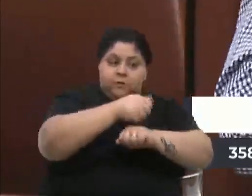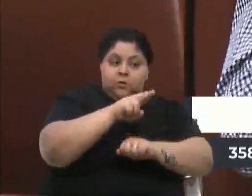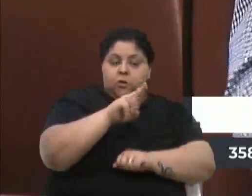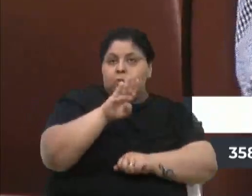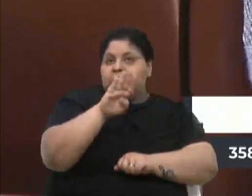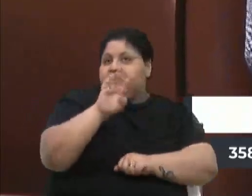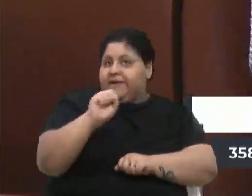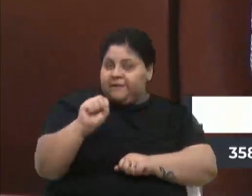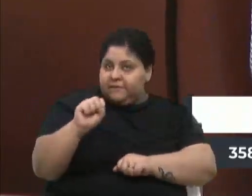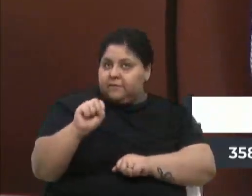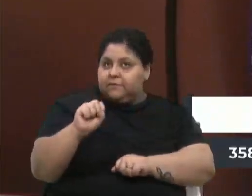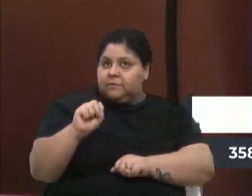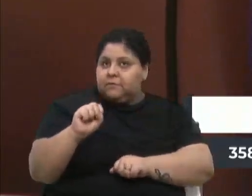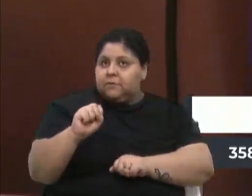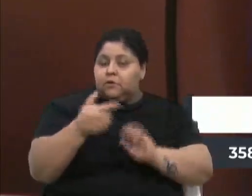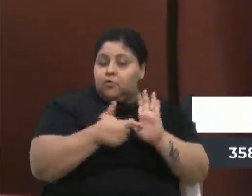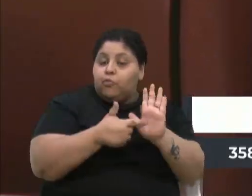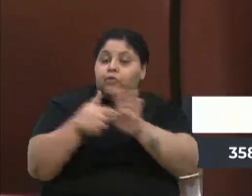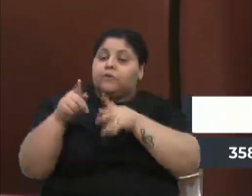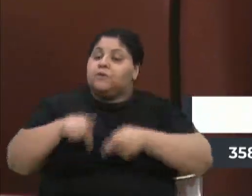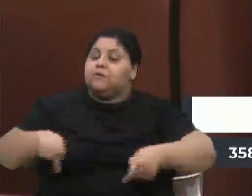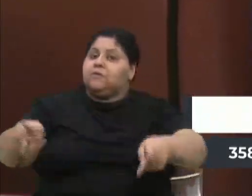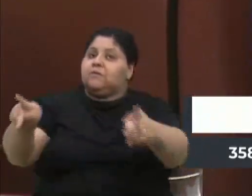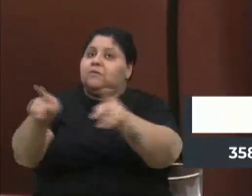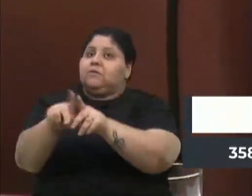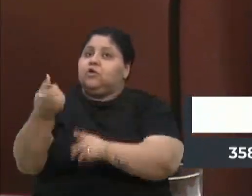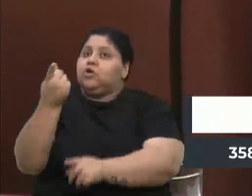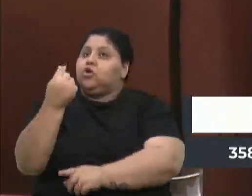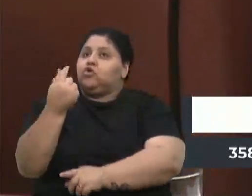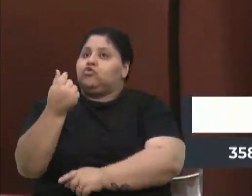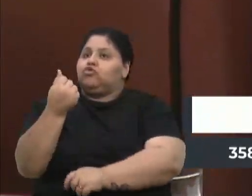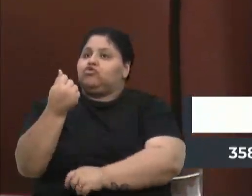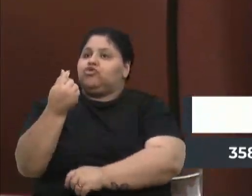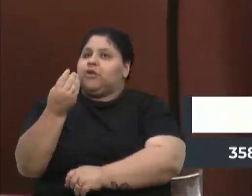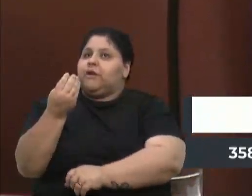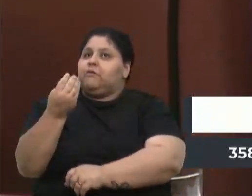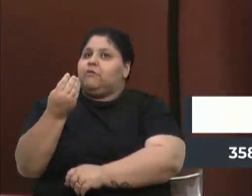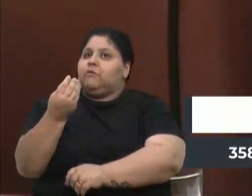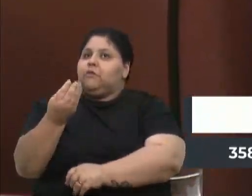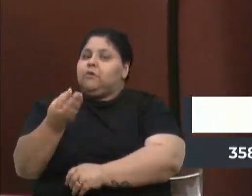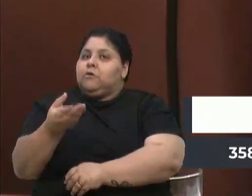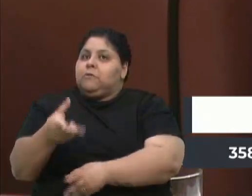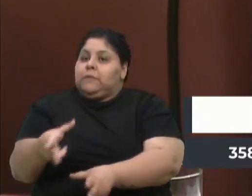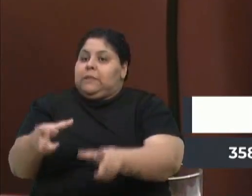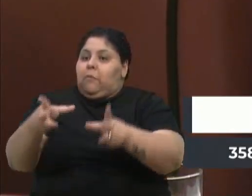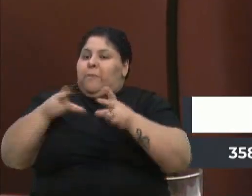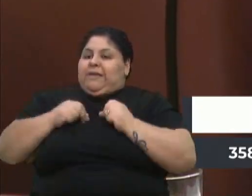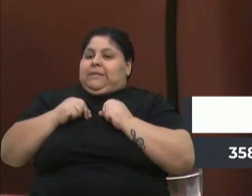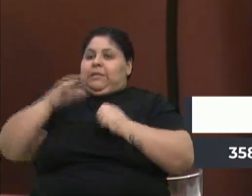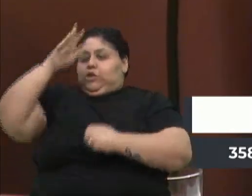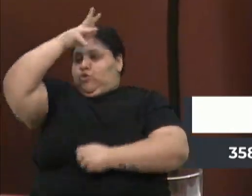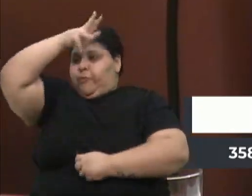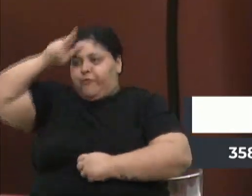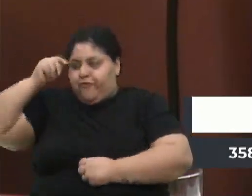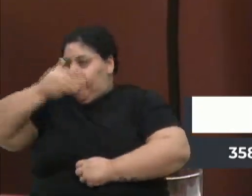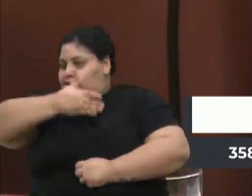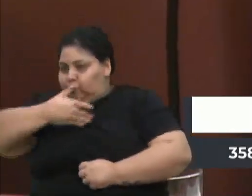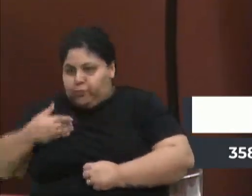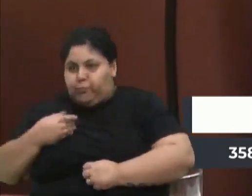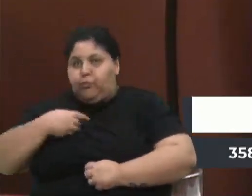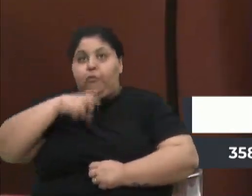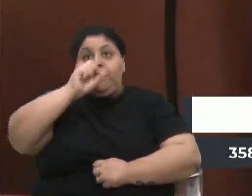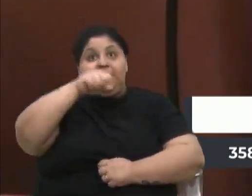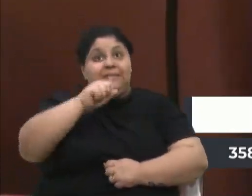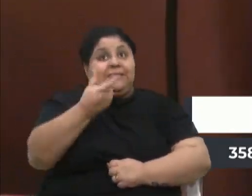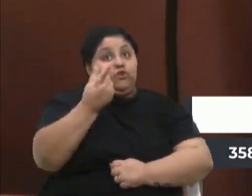Esplanada, mostrar para a população que o dinheiro não é do prefeito, não é do público, ele é do povo. Que tiver que gastar dinheiro,